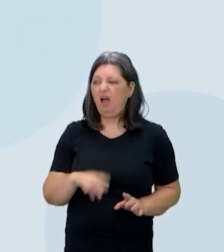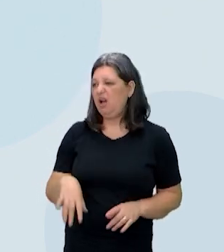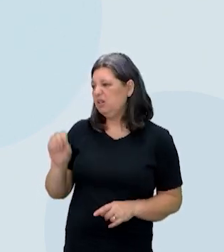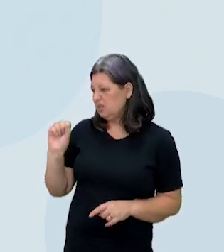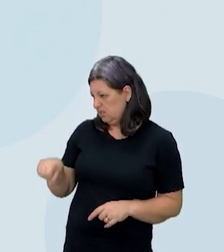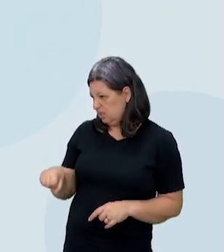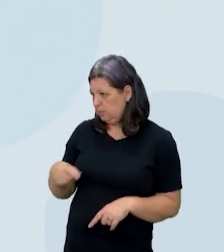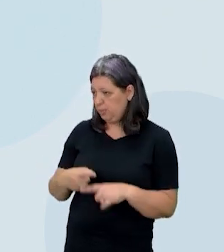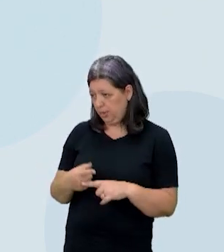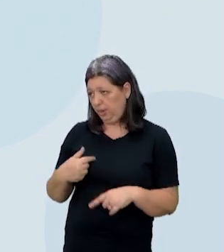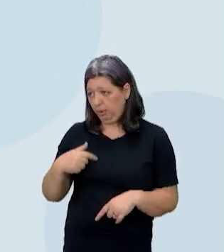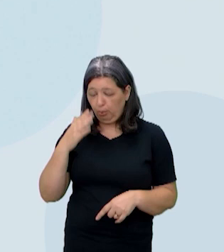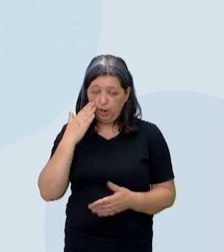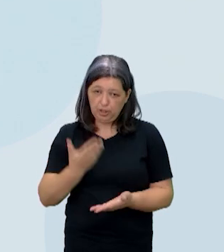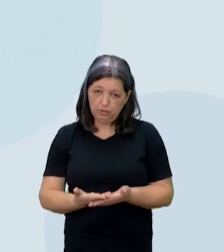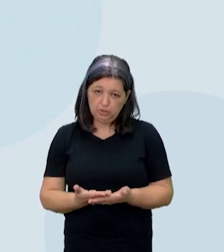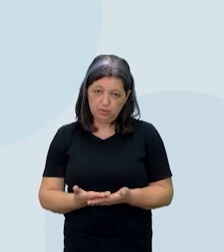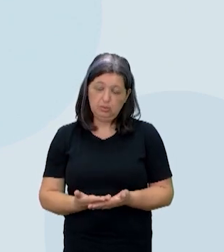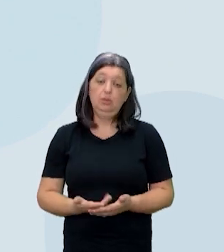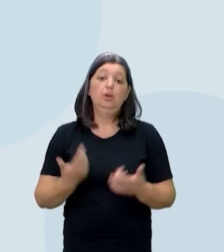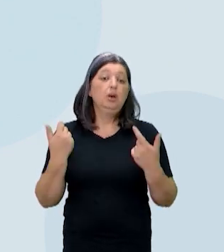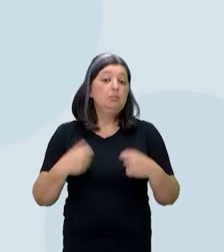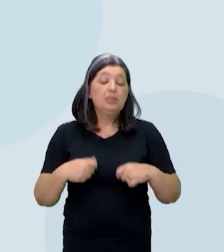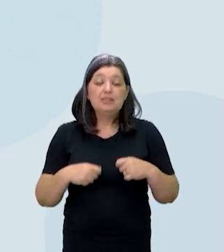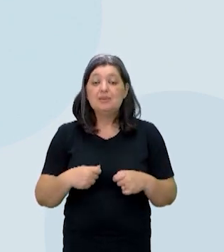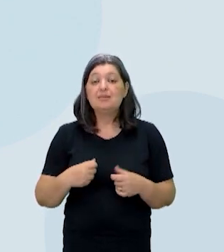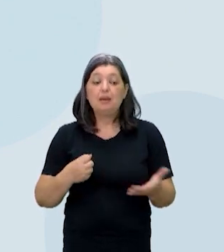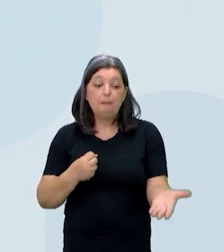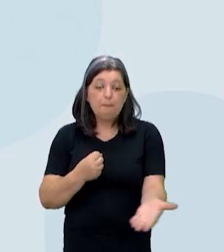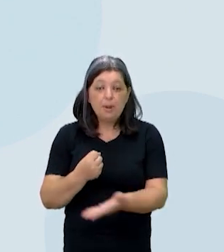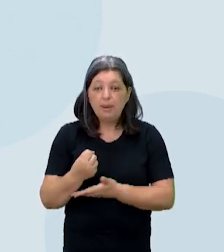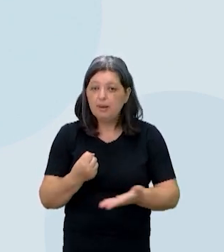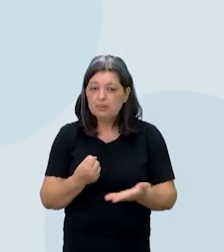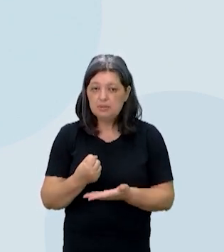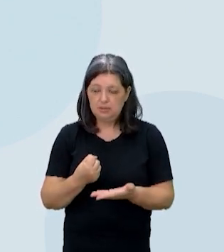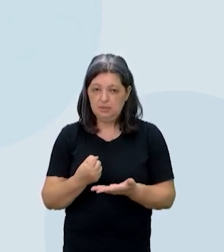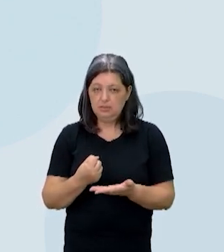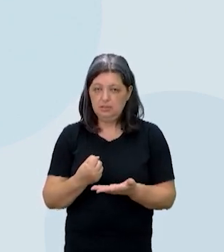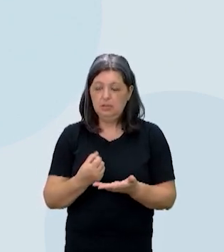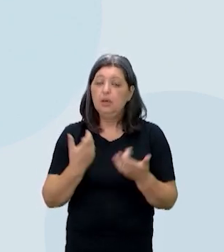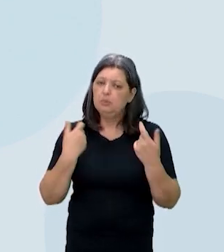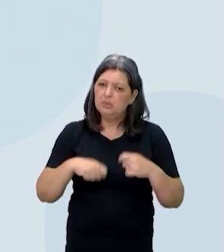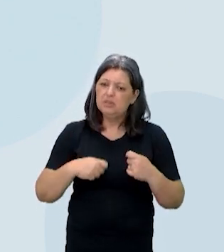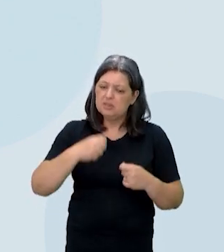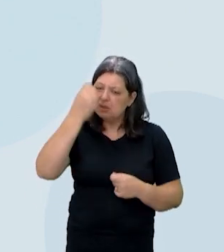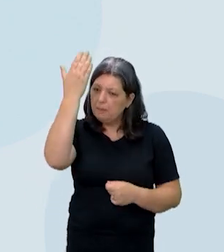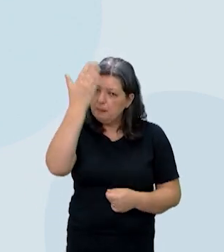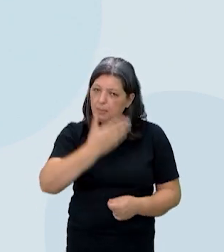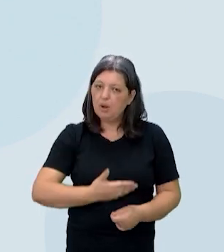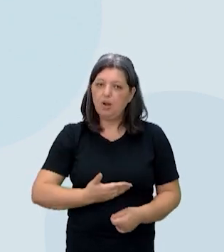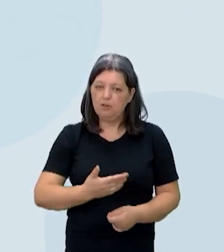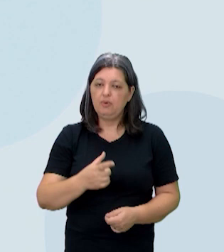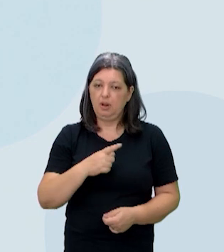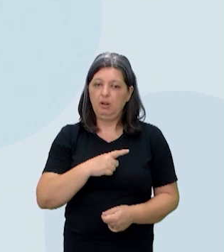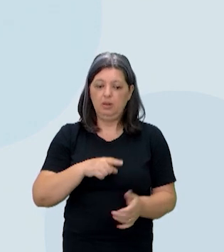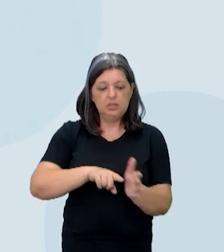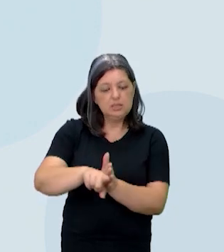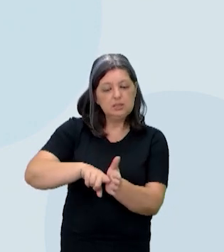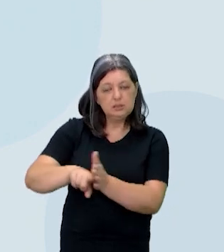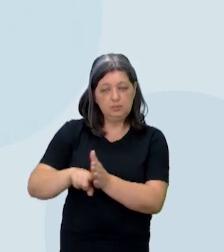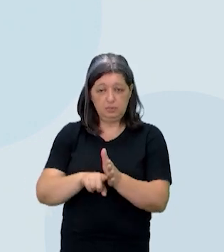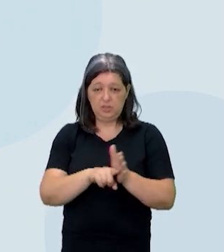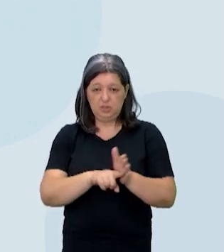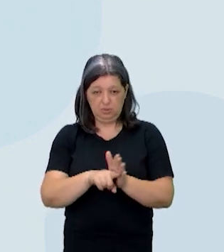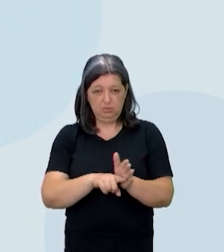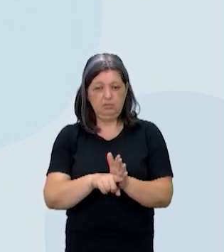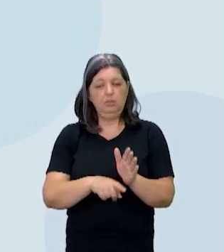é assim, porque eu acredito. Então, eu tenho que ter base. Os meus argumentos, eles têm que convencer o outro. Então, tem que ter base científica,